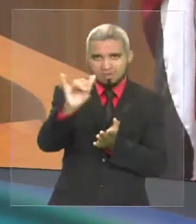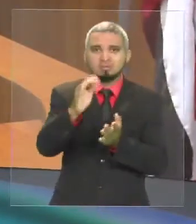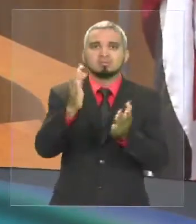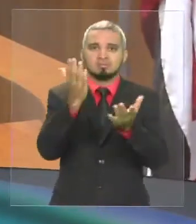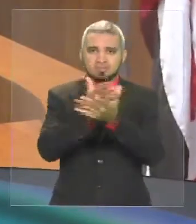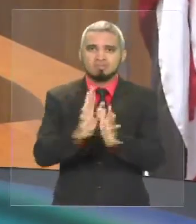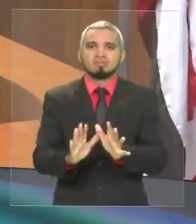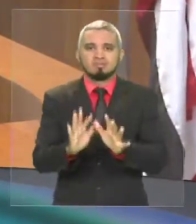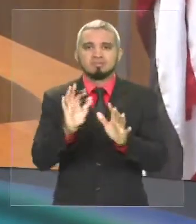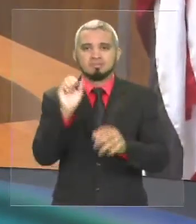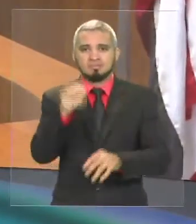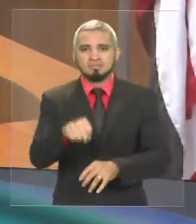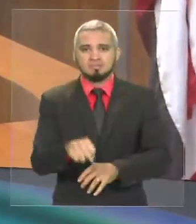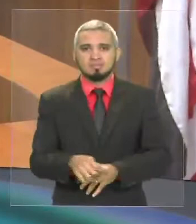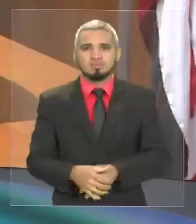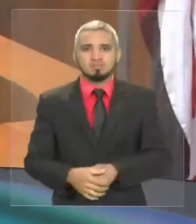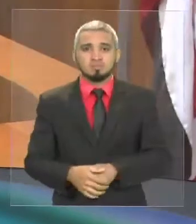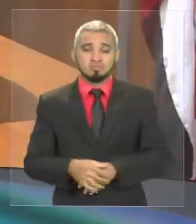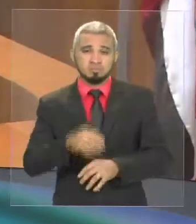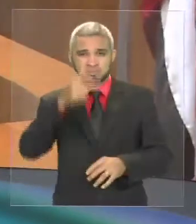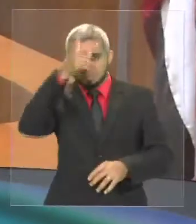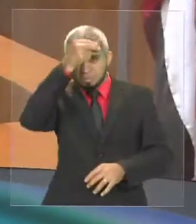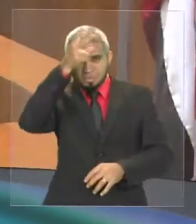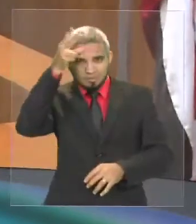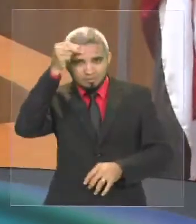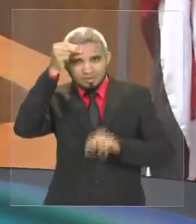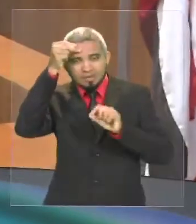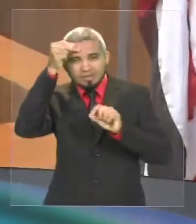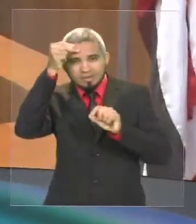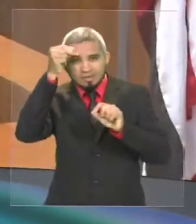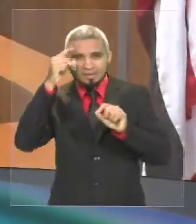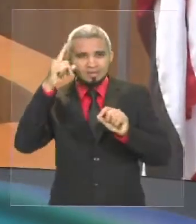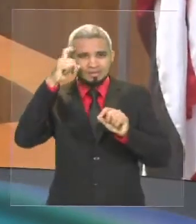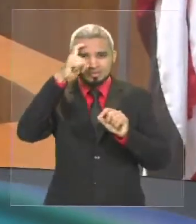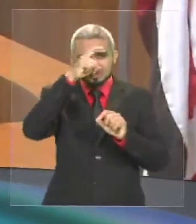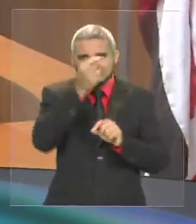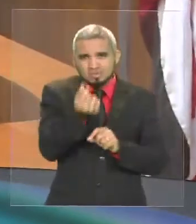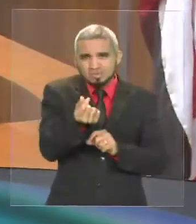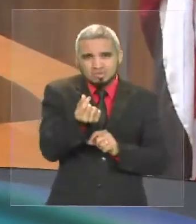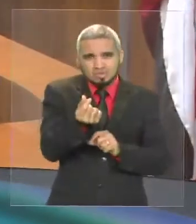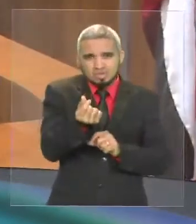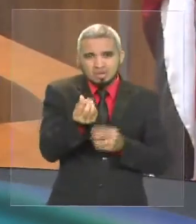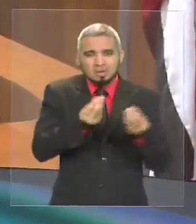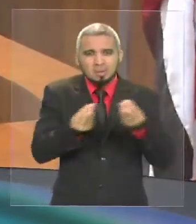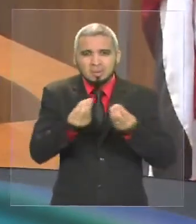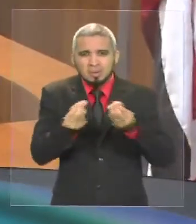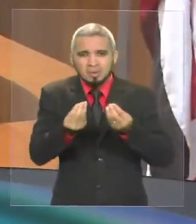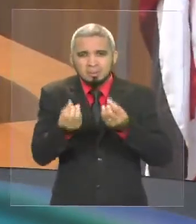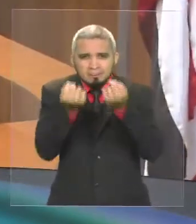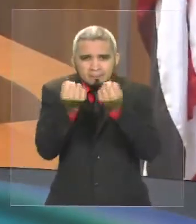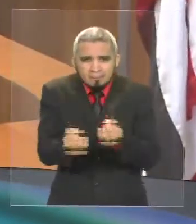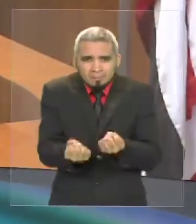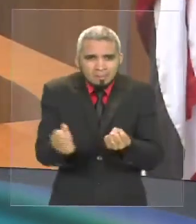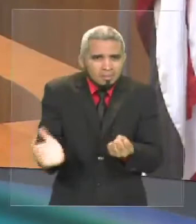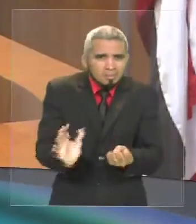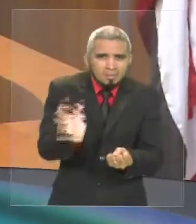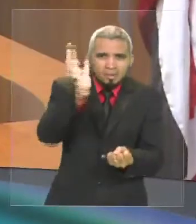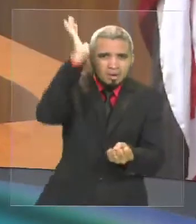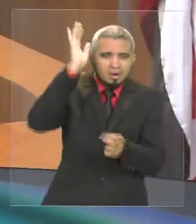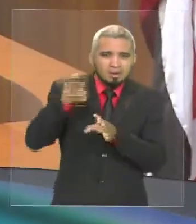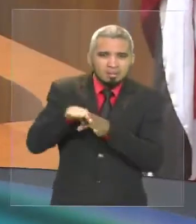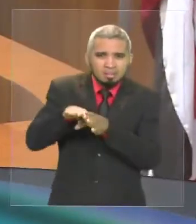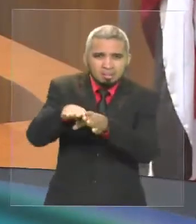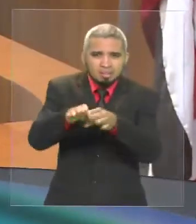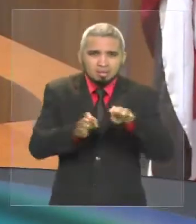muito difícil um prefeito, na dificuldade que se encontra, ficar responsável pela obra de drenagem, sarjeta e meio-fio e